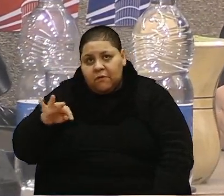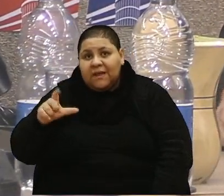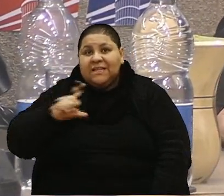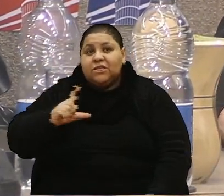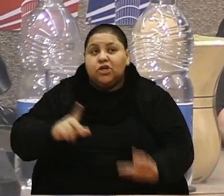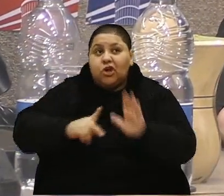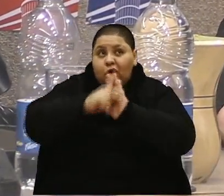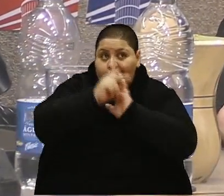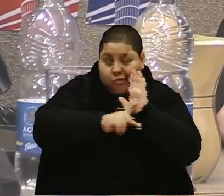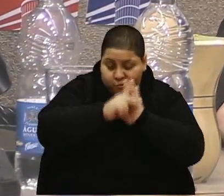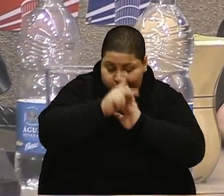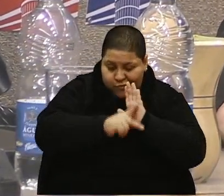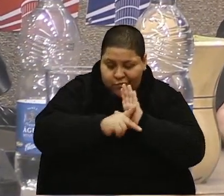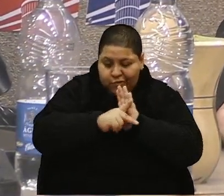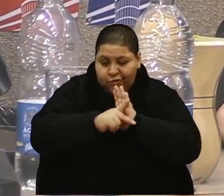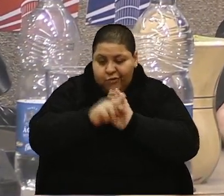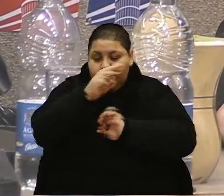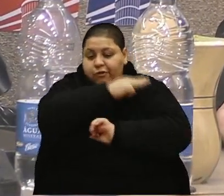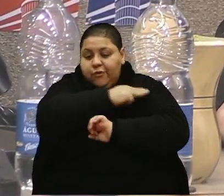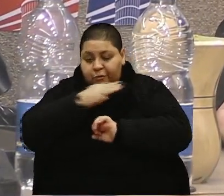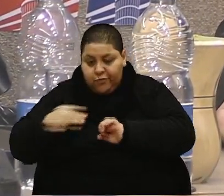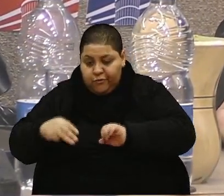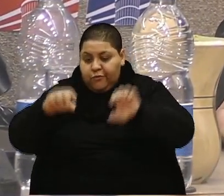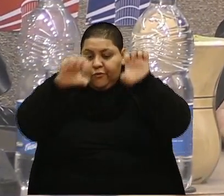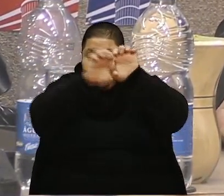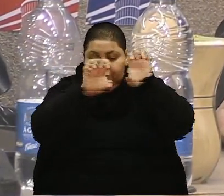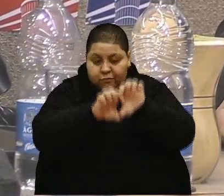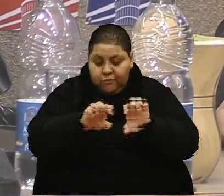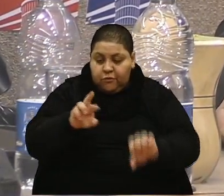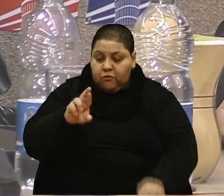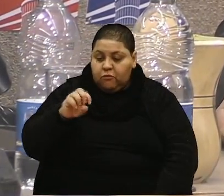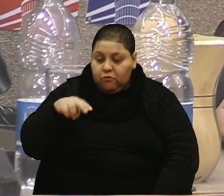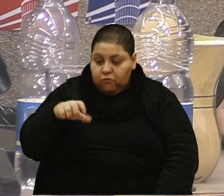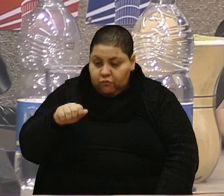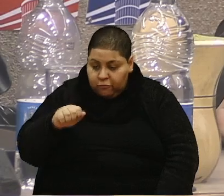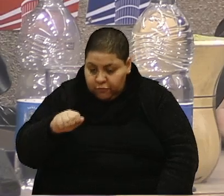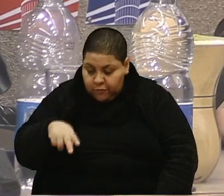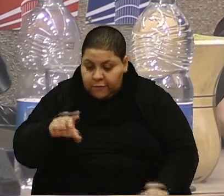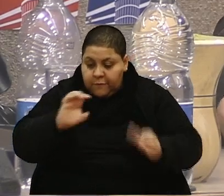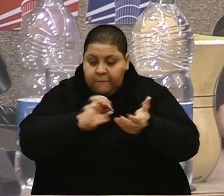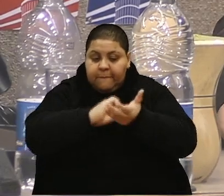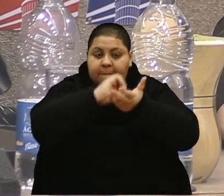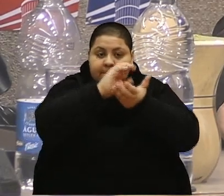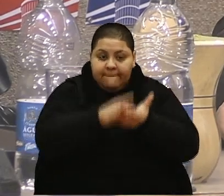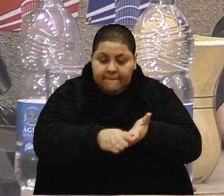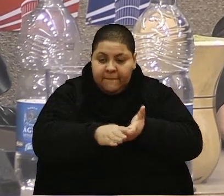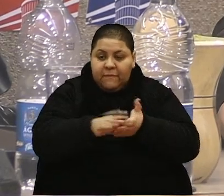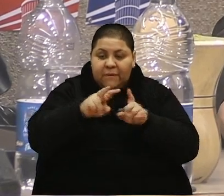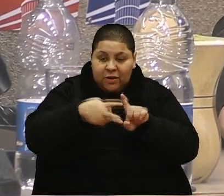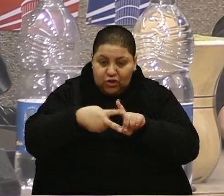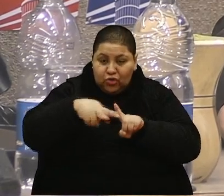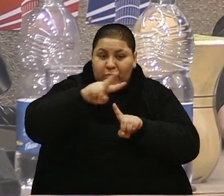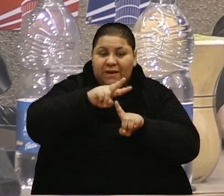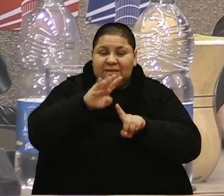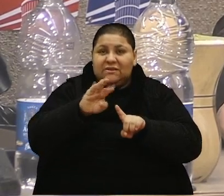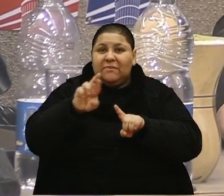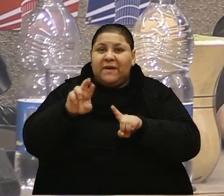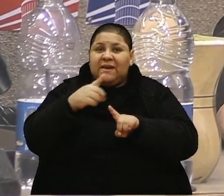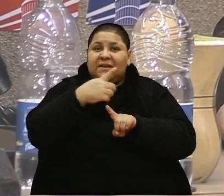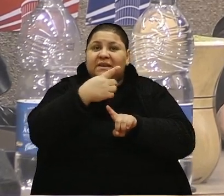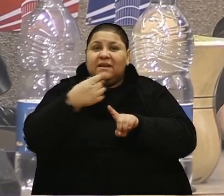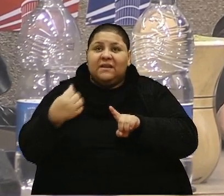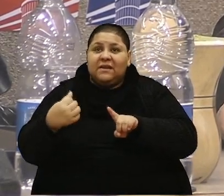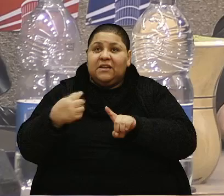projeto, o ministro da Infraestrutura, Renan Filho, tinha destinado recurso para a duplicação da BR-116, ali naquele trecho que eu falei, que são